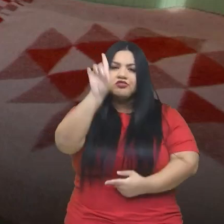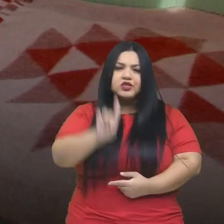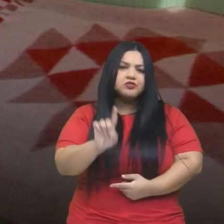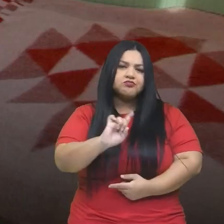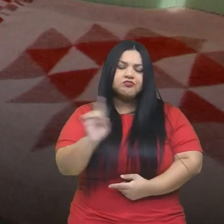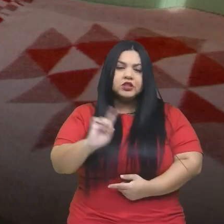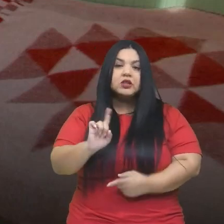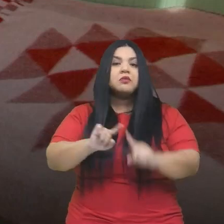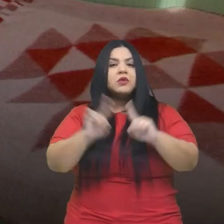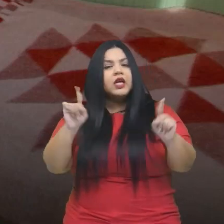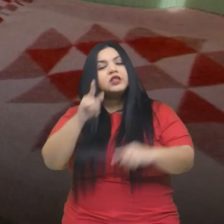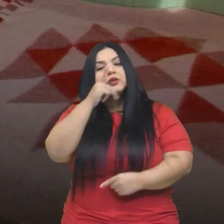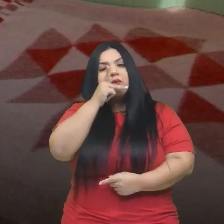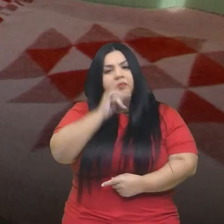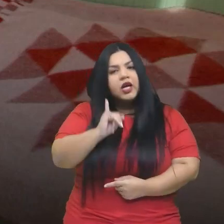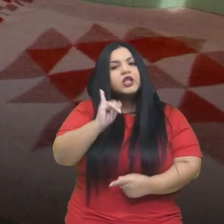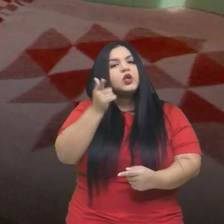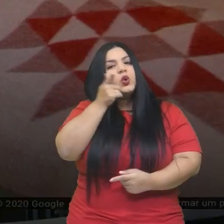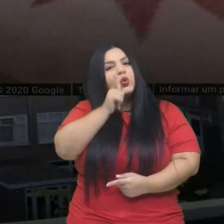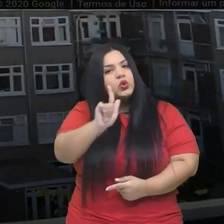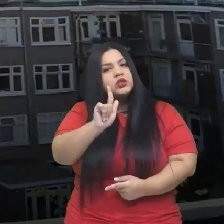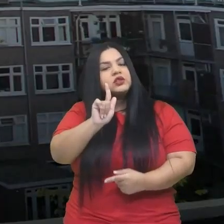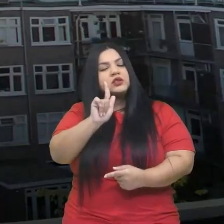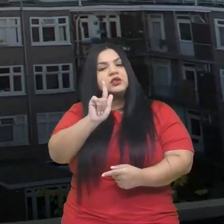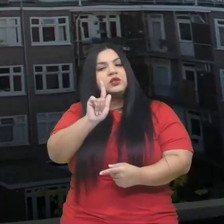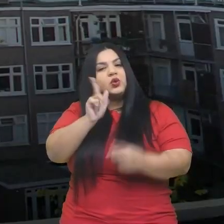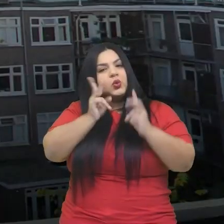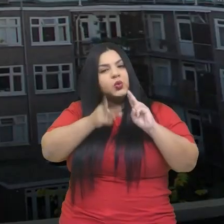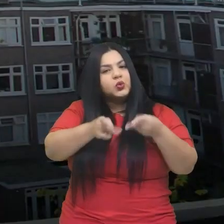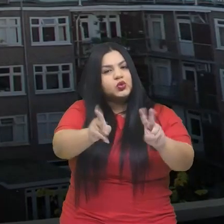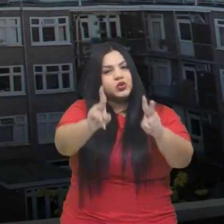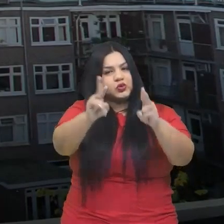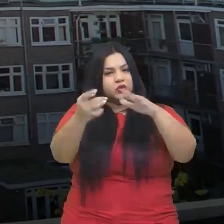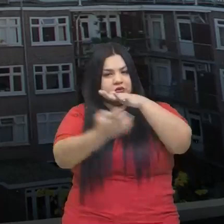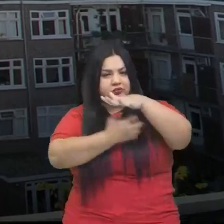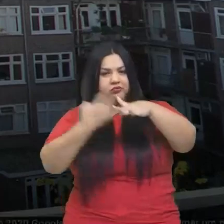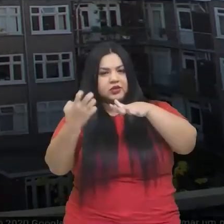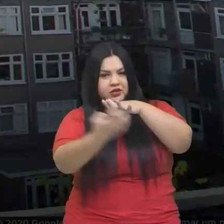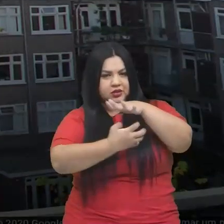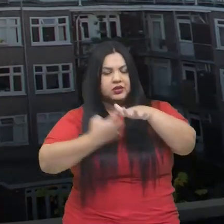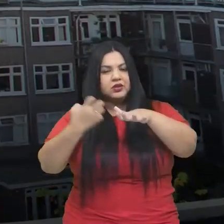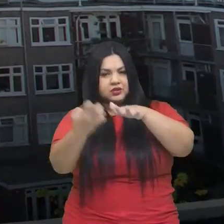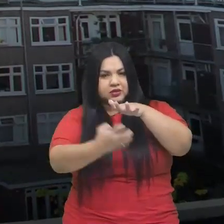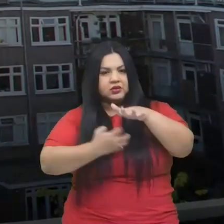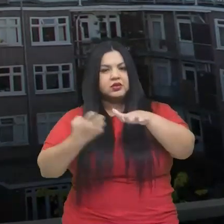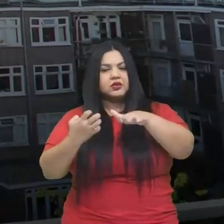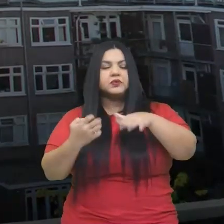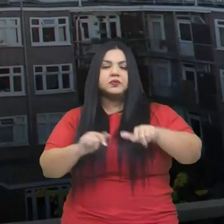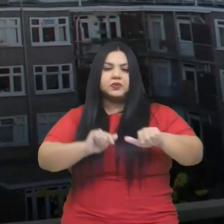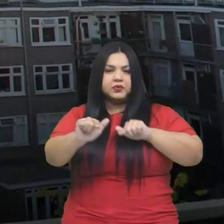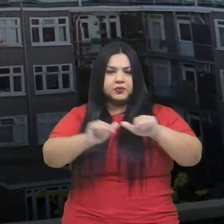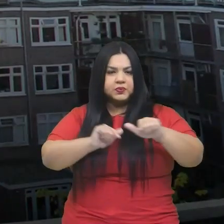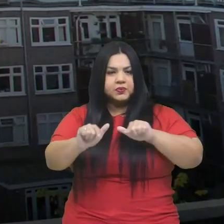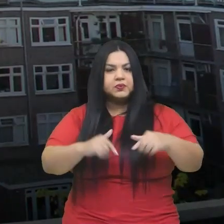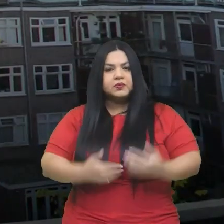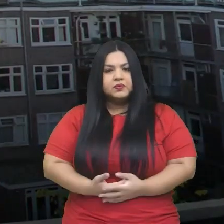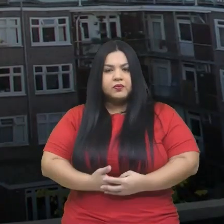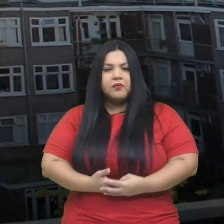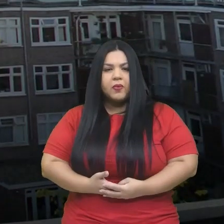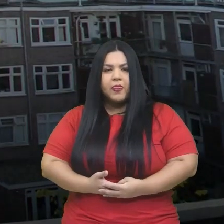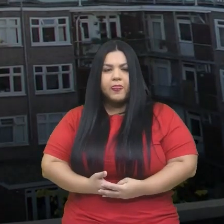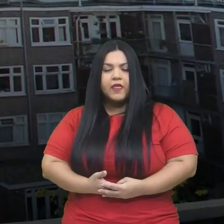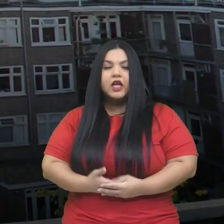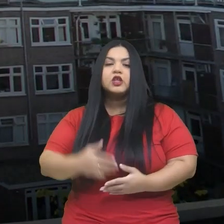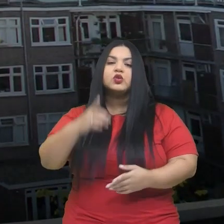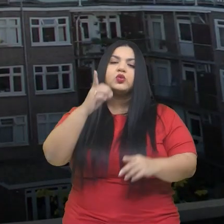não, o pai dela ainda conseguiu concentrar, né, ali em relação ao seu trabalho. E no dia 5